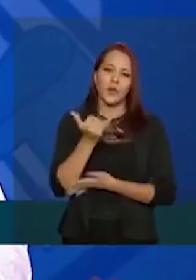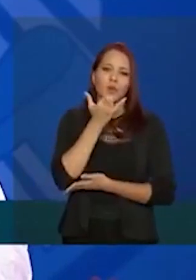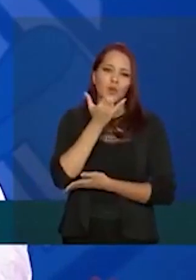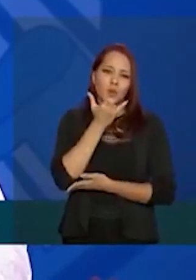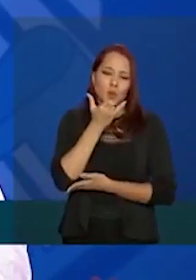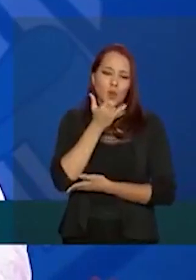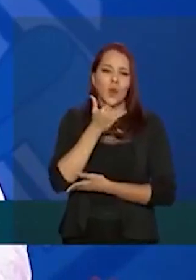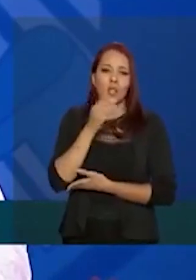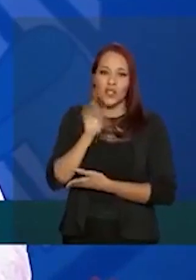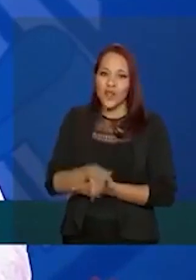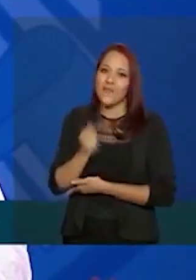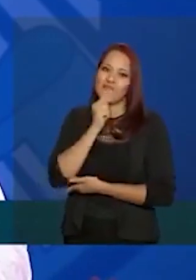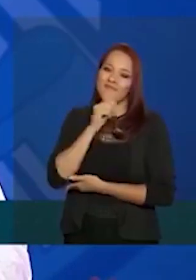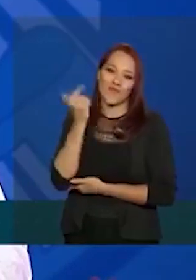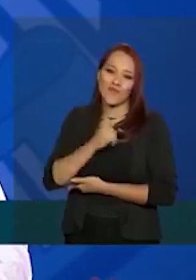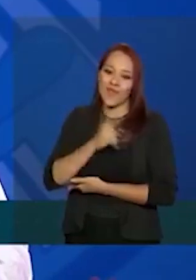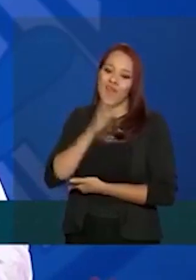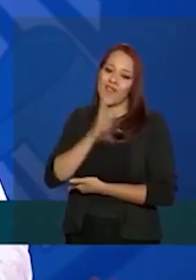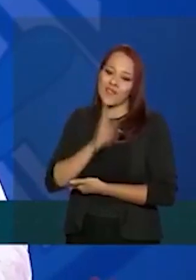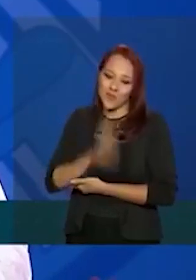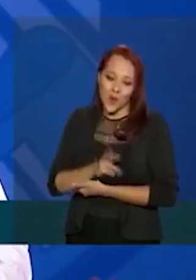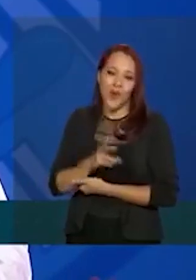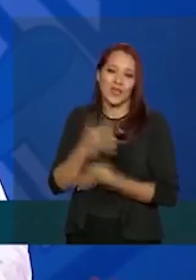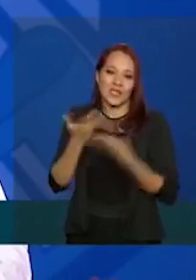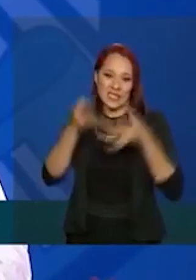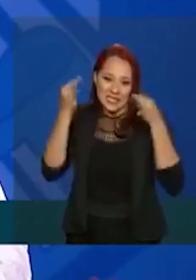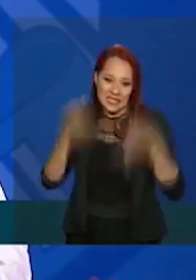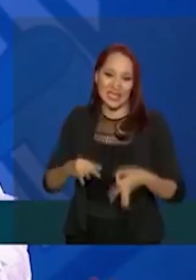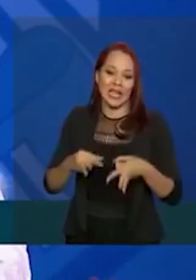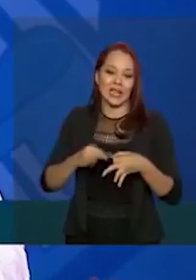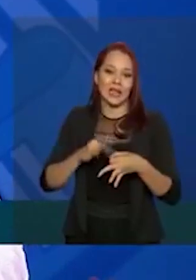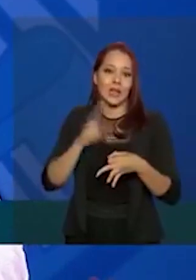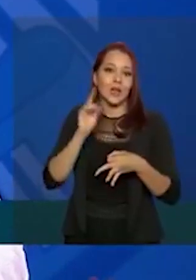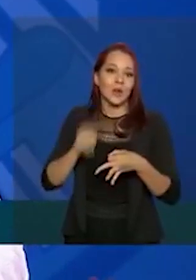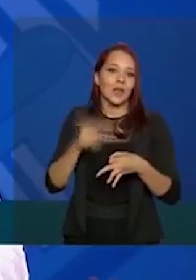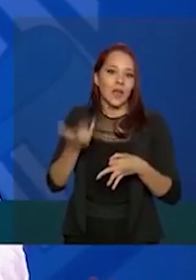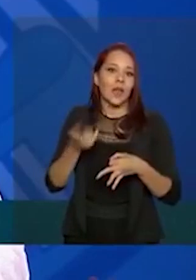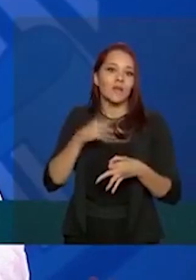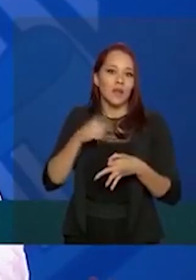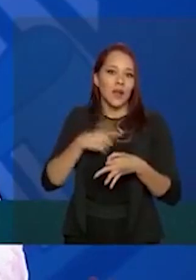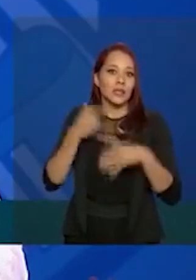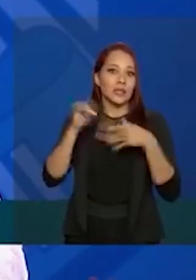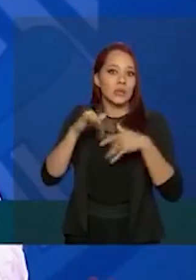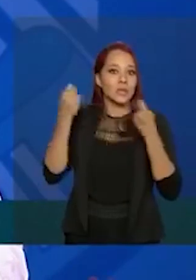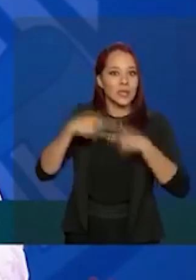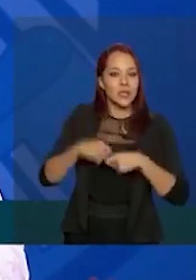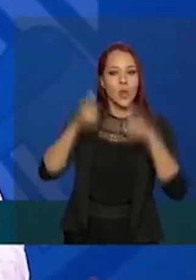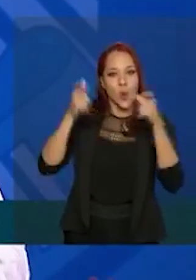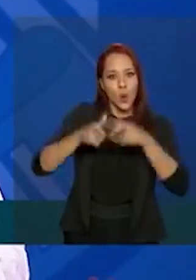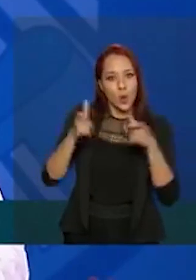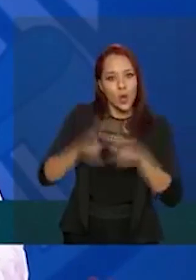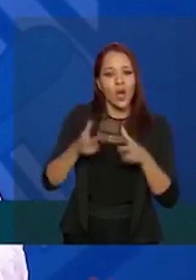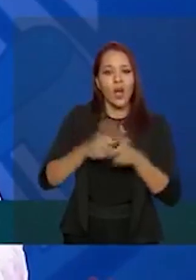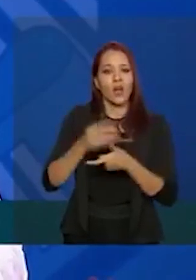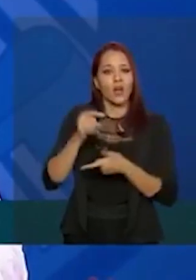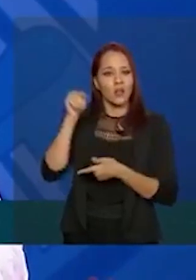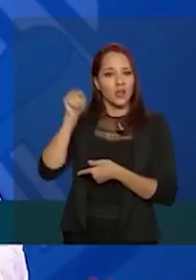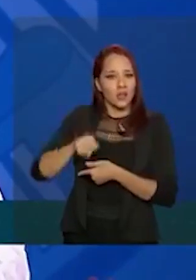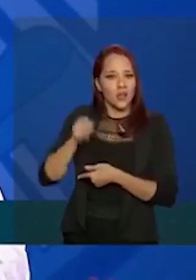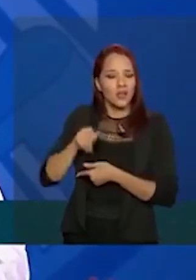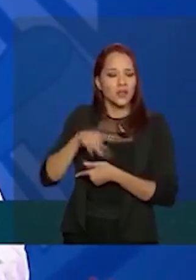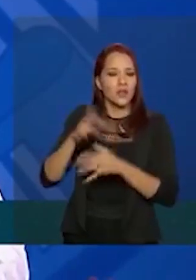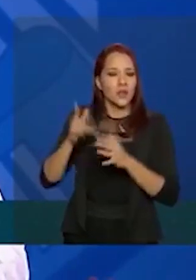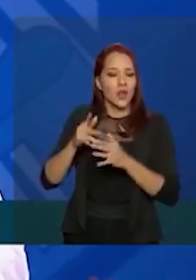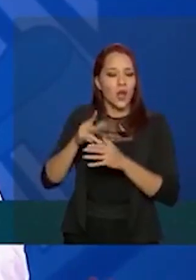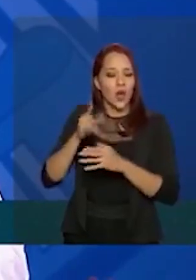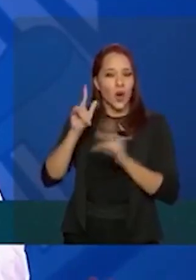para o Ricardo, mas nós não temos essas informações ainda para poder precisar local a respeito desse